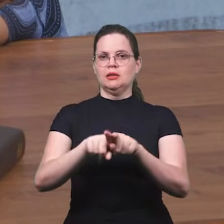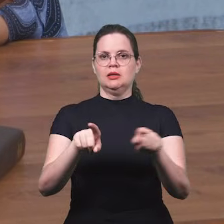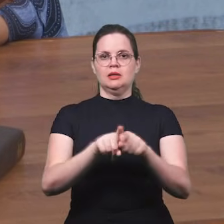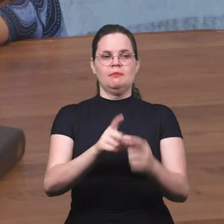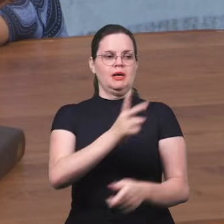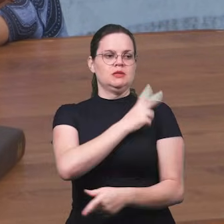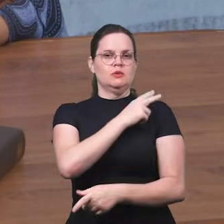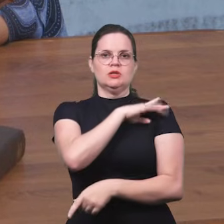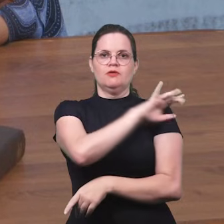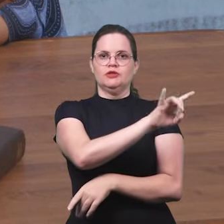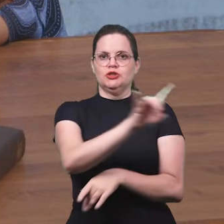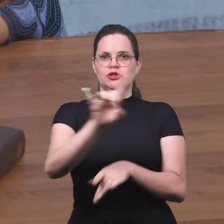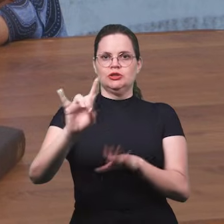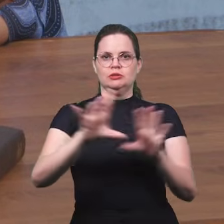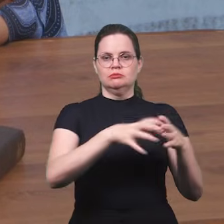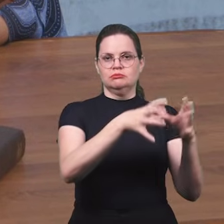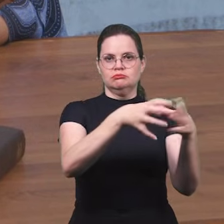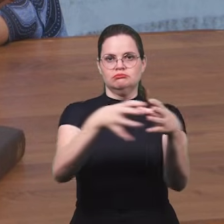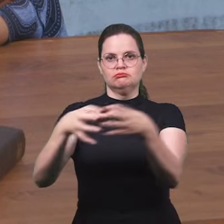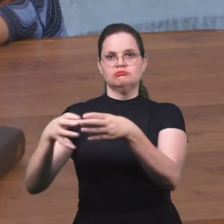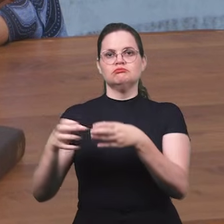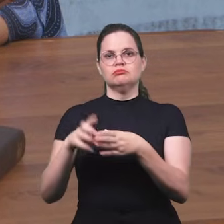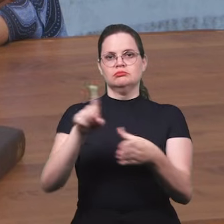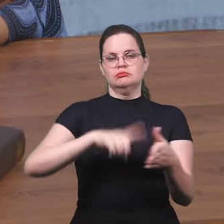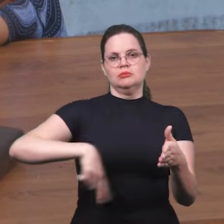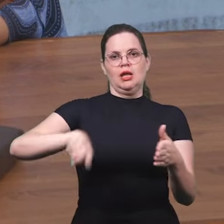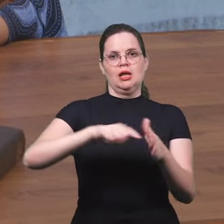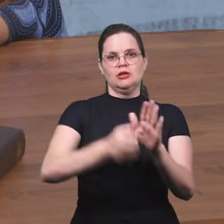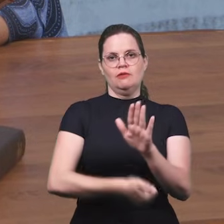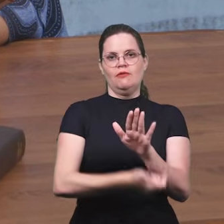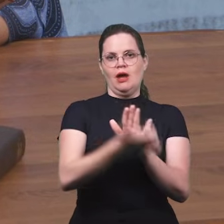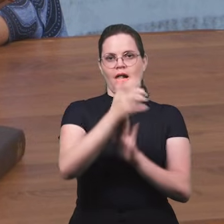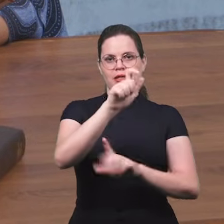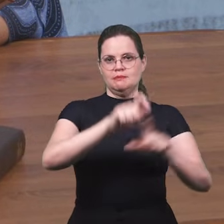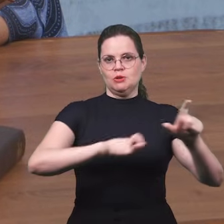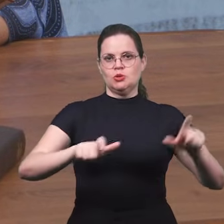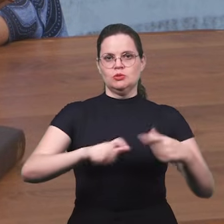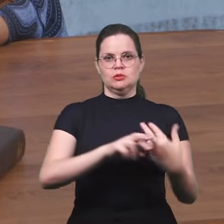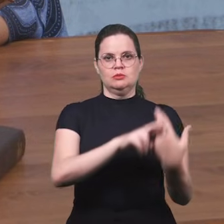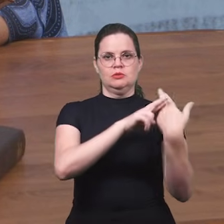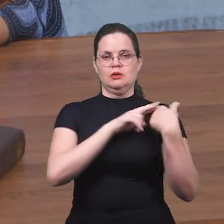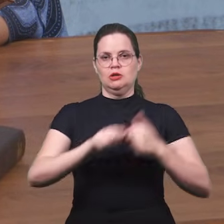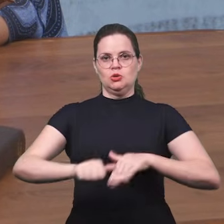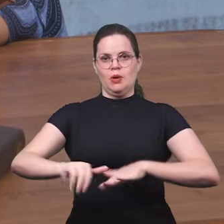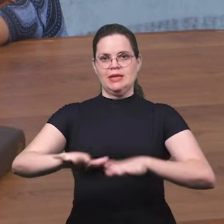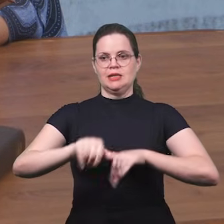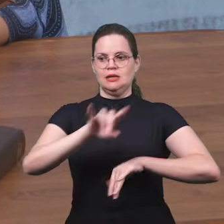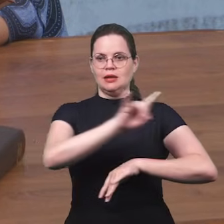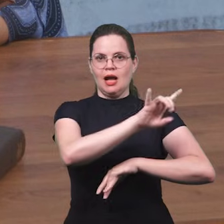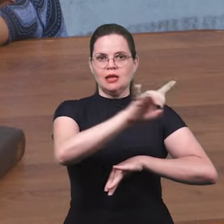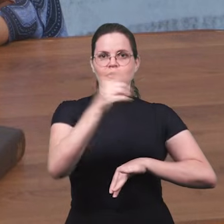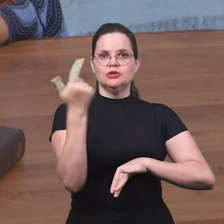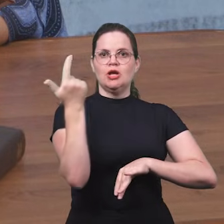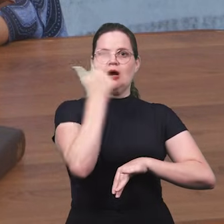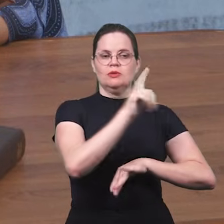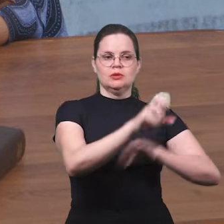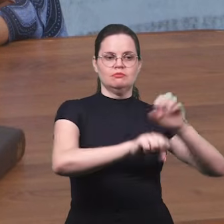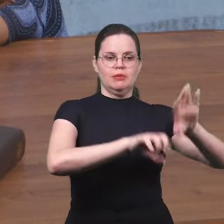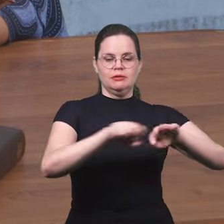pais, capitães de milhares e de centenas e capitães do exército tinham